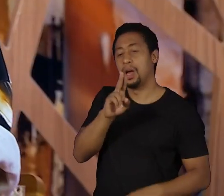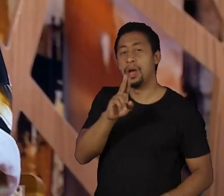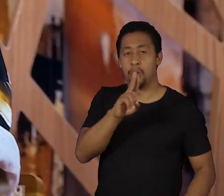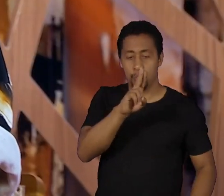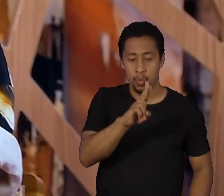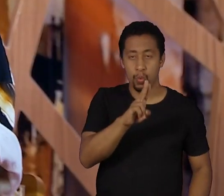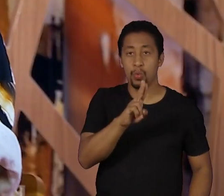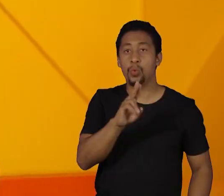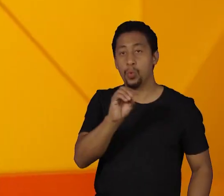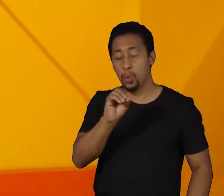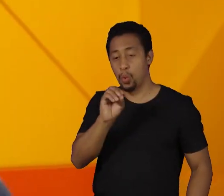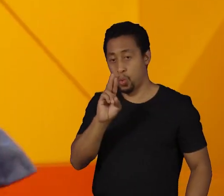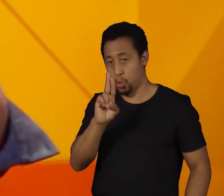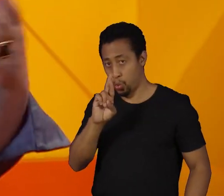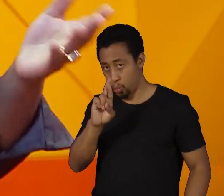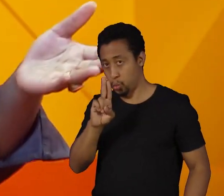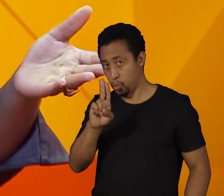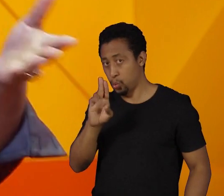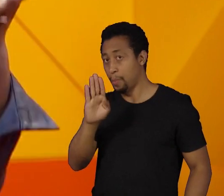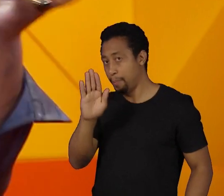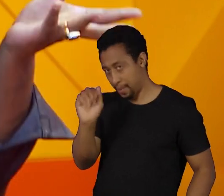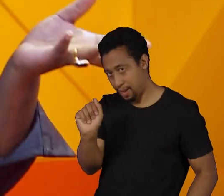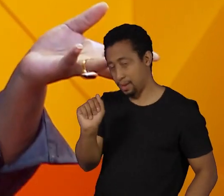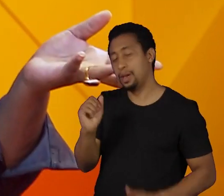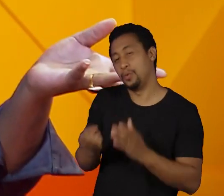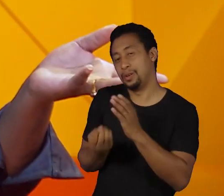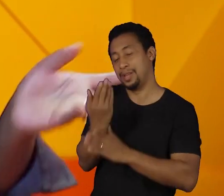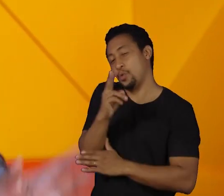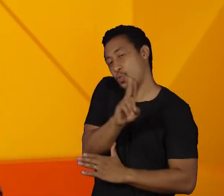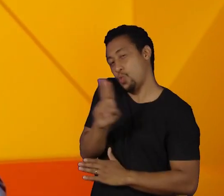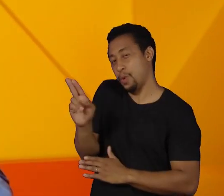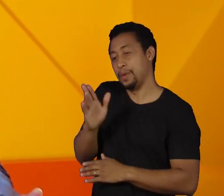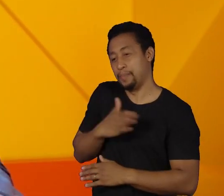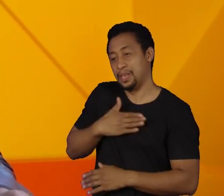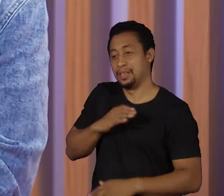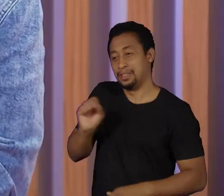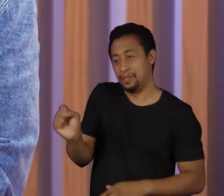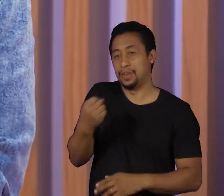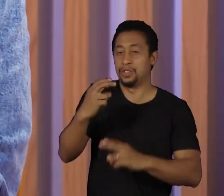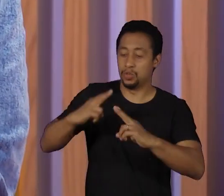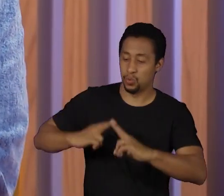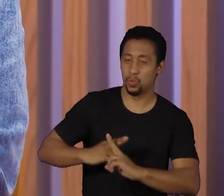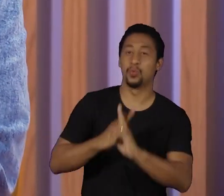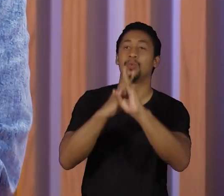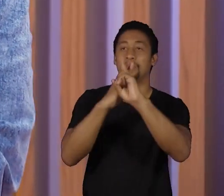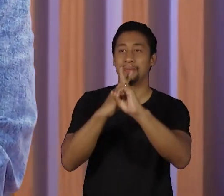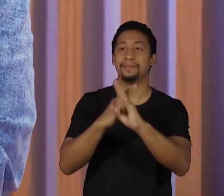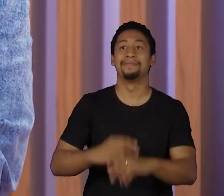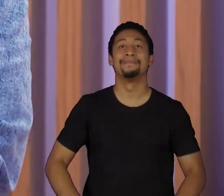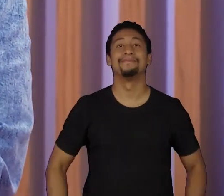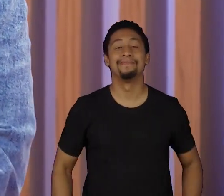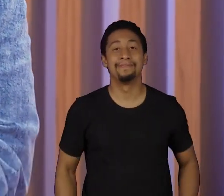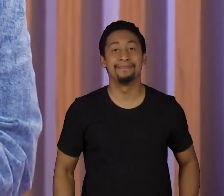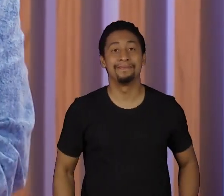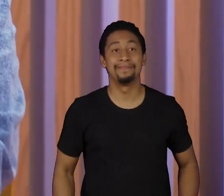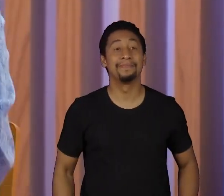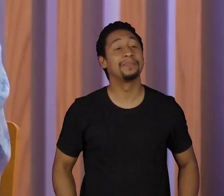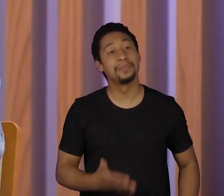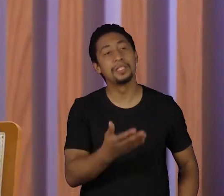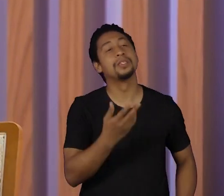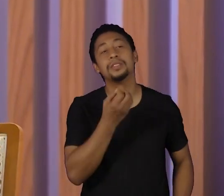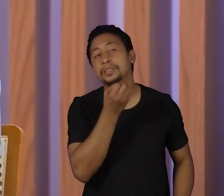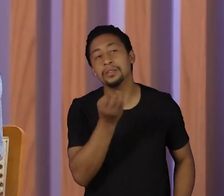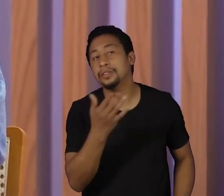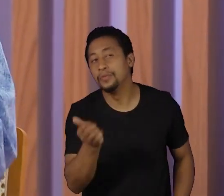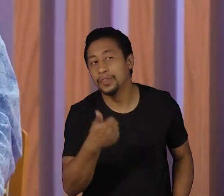Exatamente. Leandro, o que a gente pode falar da história da cerveja? Então, é muito importante, justamente, que o papo agora é